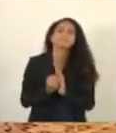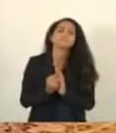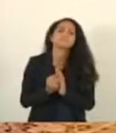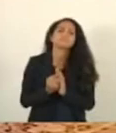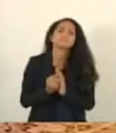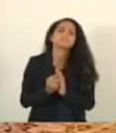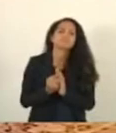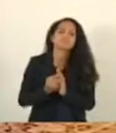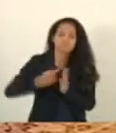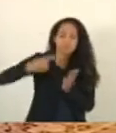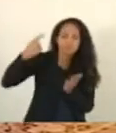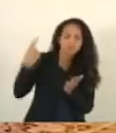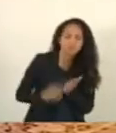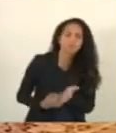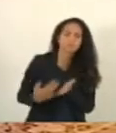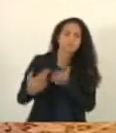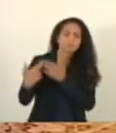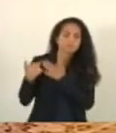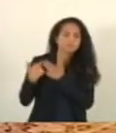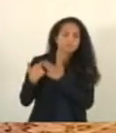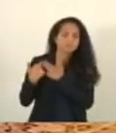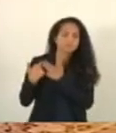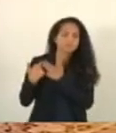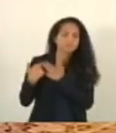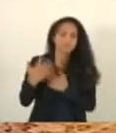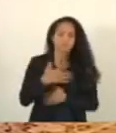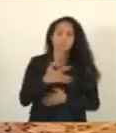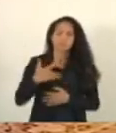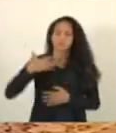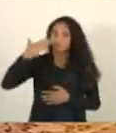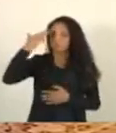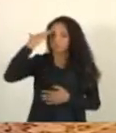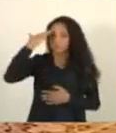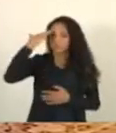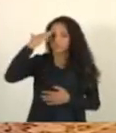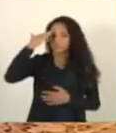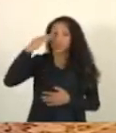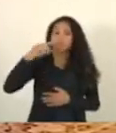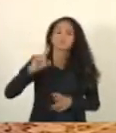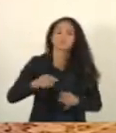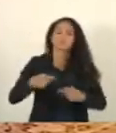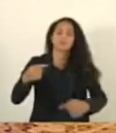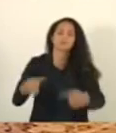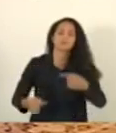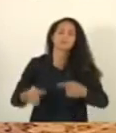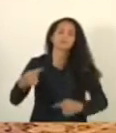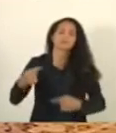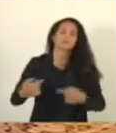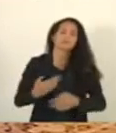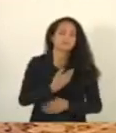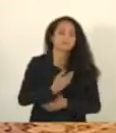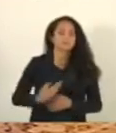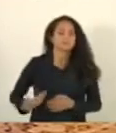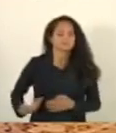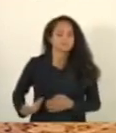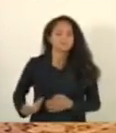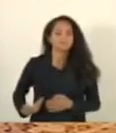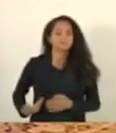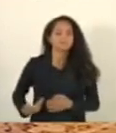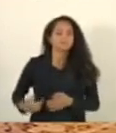nosso compromisso com a saúde mental, com as políticas públicas e